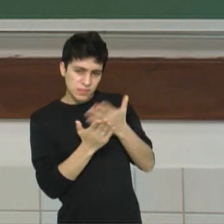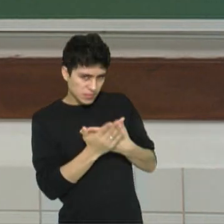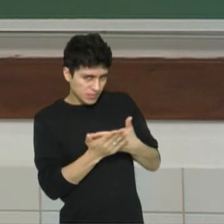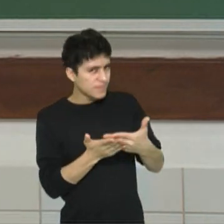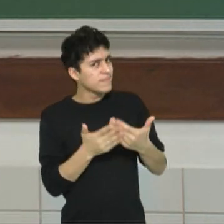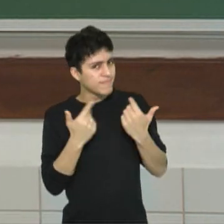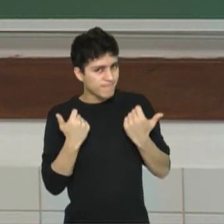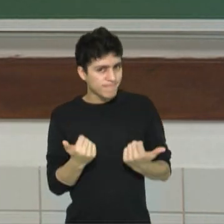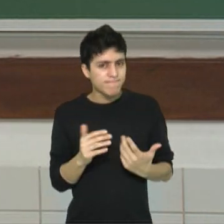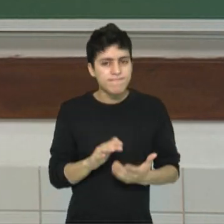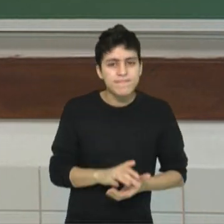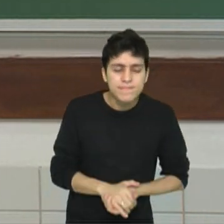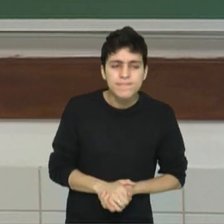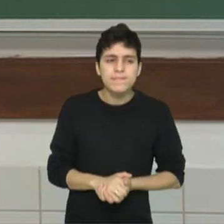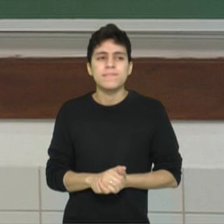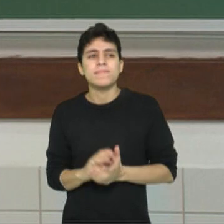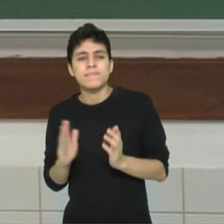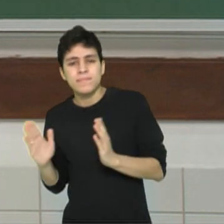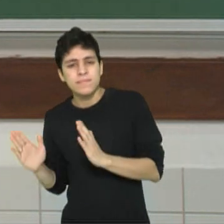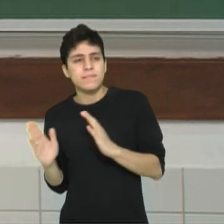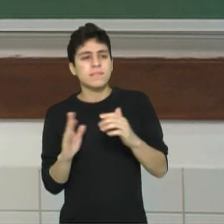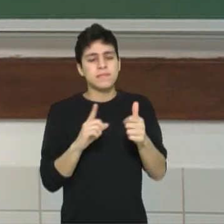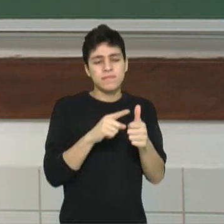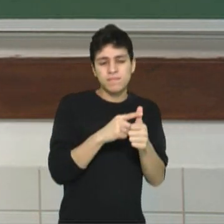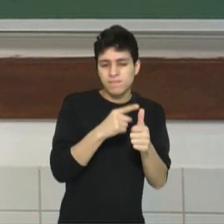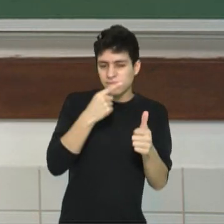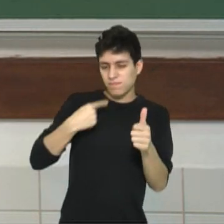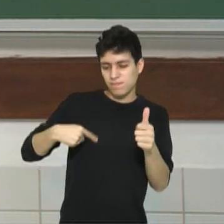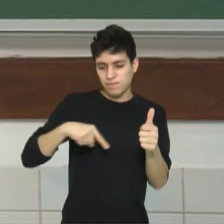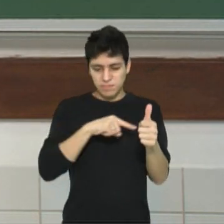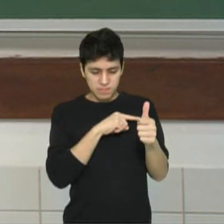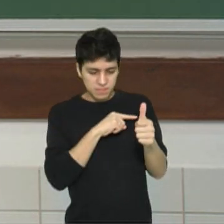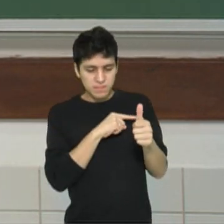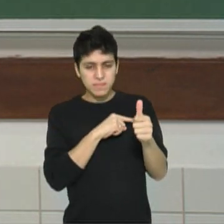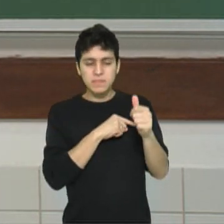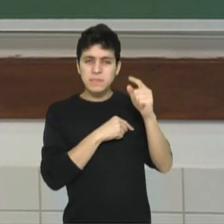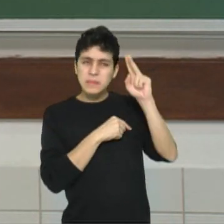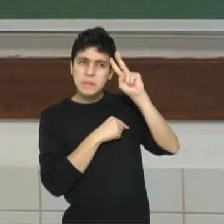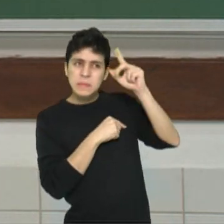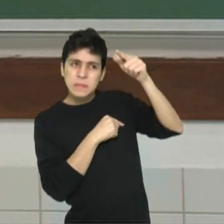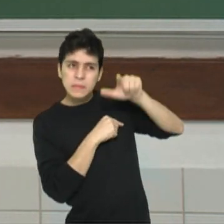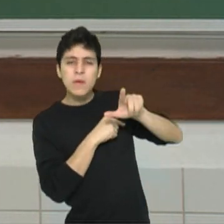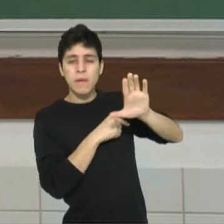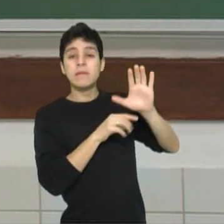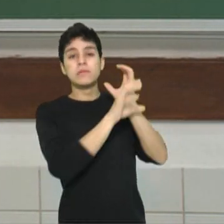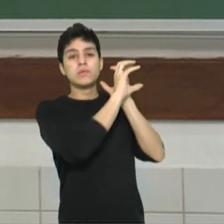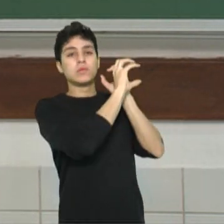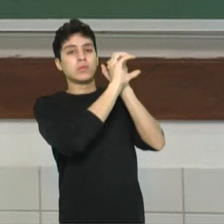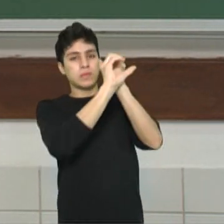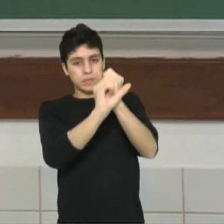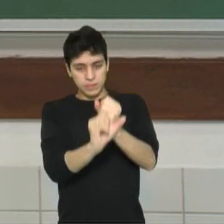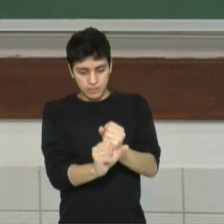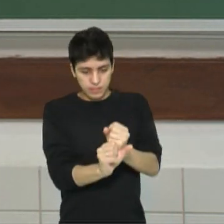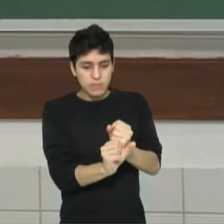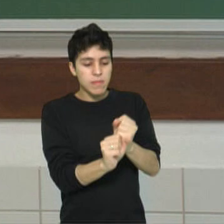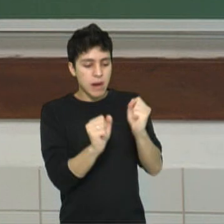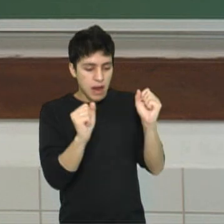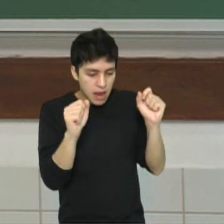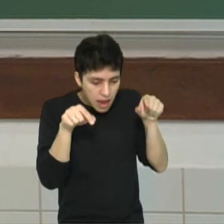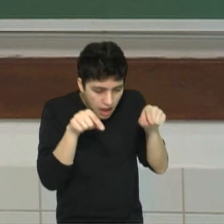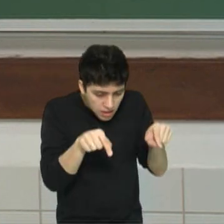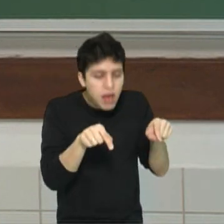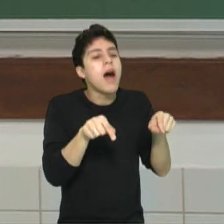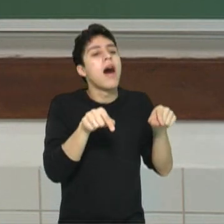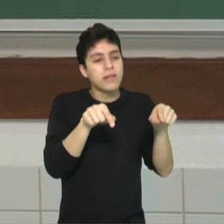né? Então, primeiro, né, vamos retomar aí para a gente relembrar de onde nós partimos, de onde nós paramos